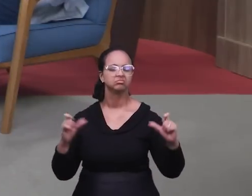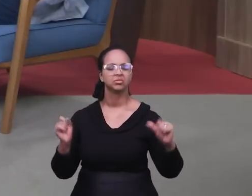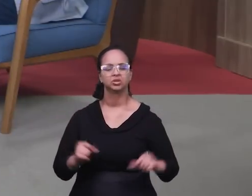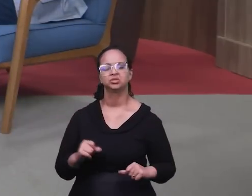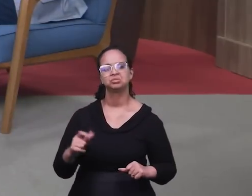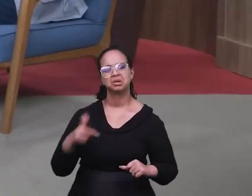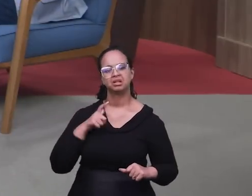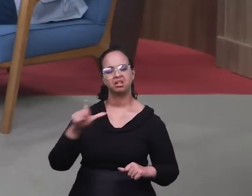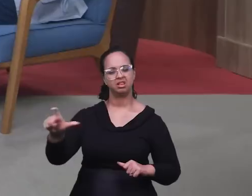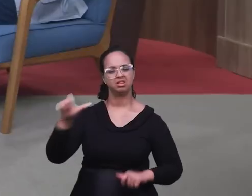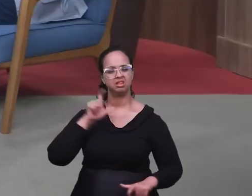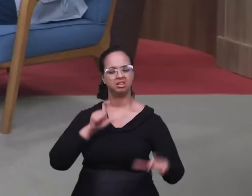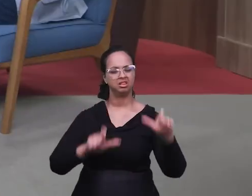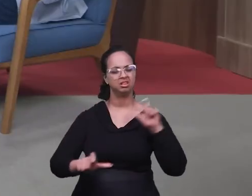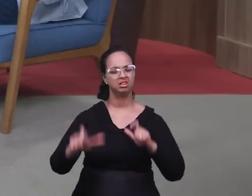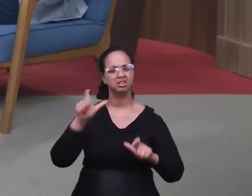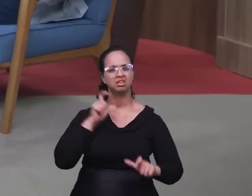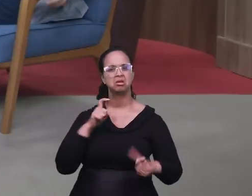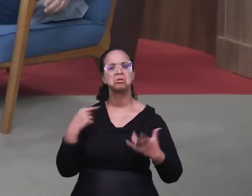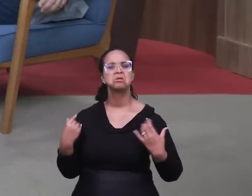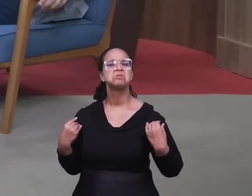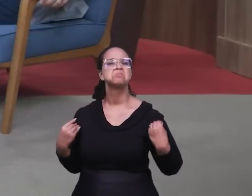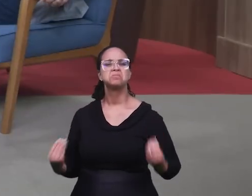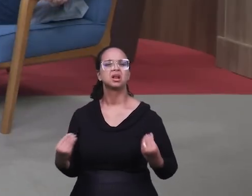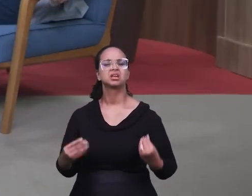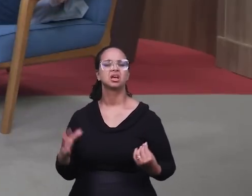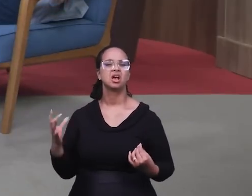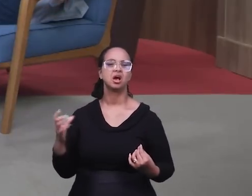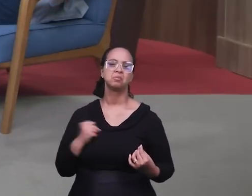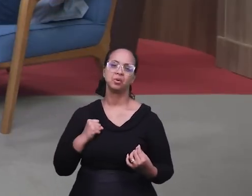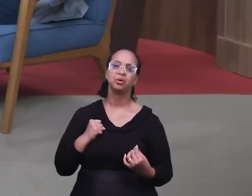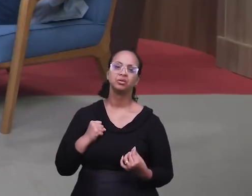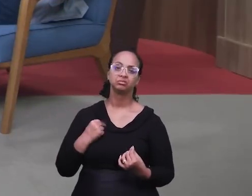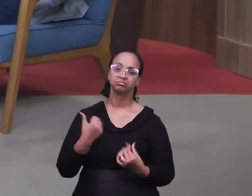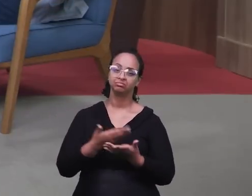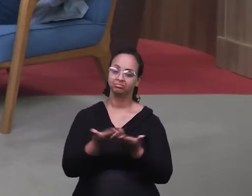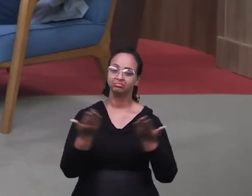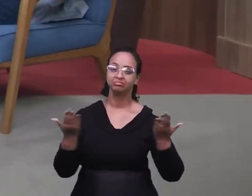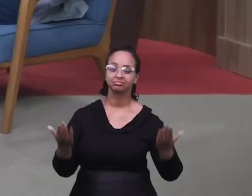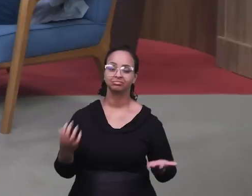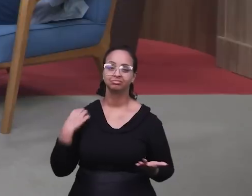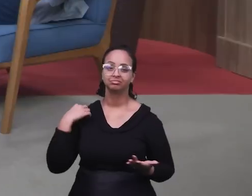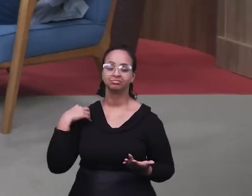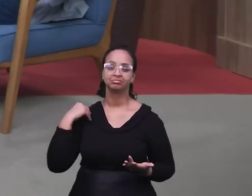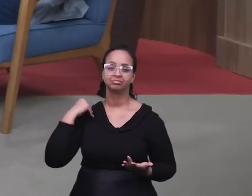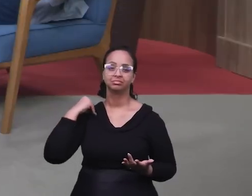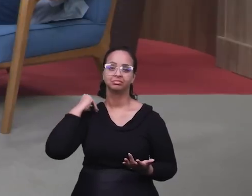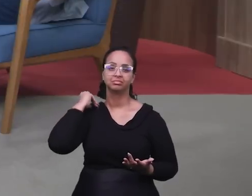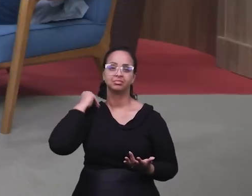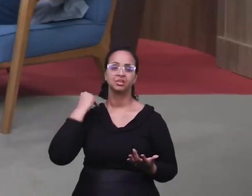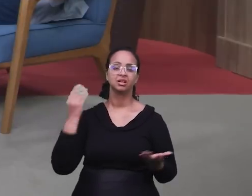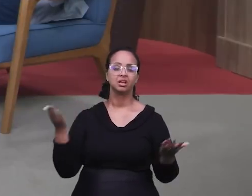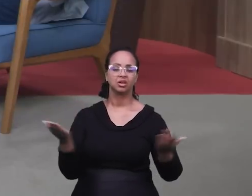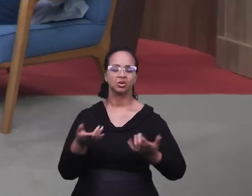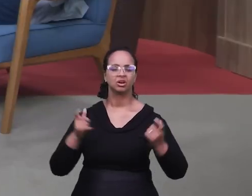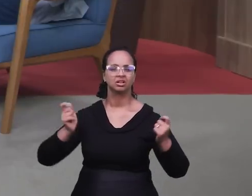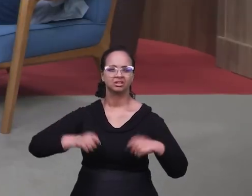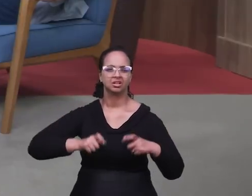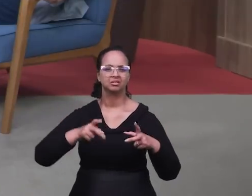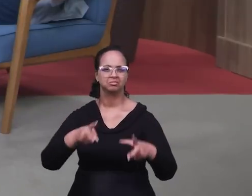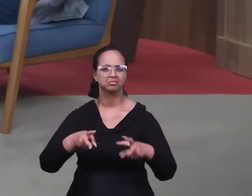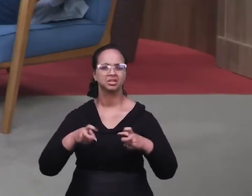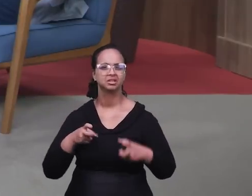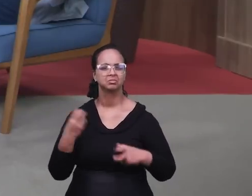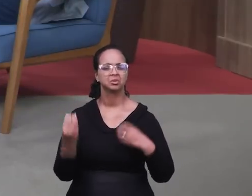passar por todas as humilhações por amor a nós, né? Então, a gente pode perceber esse sacrifício